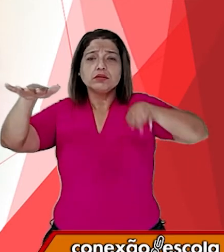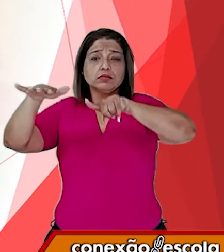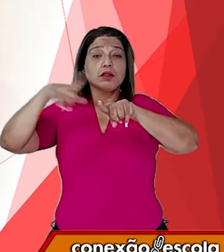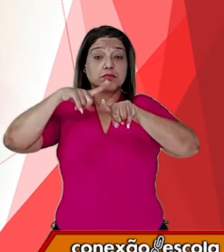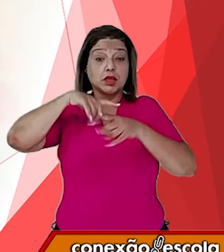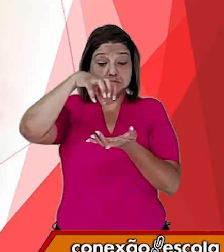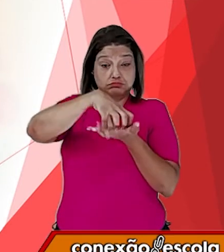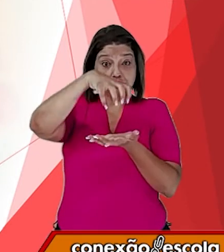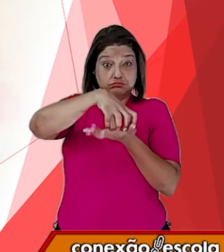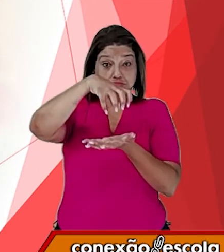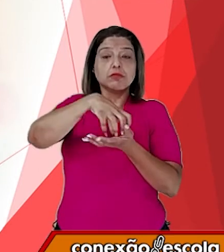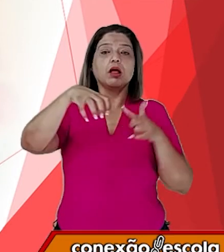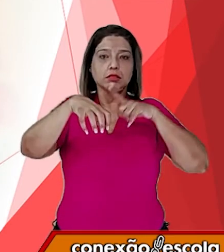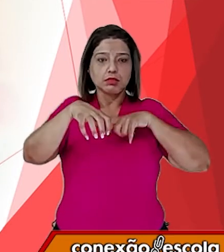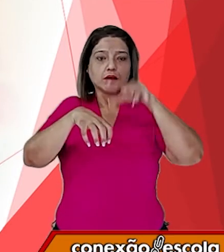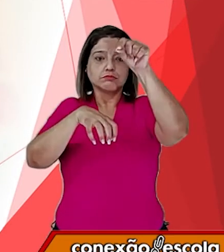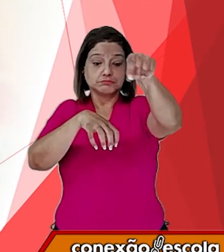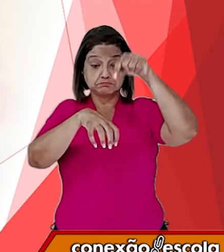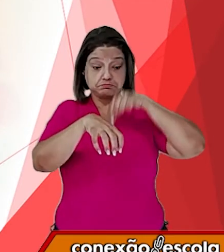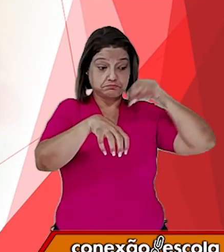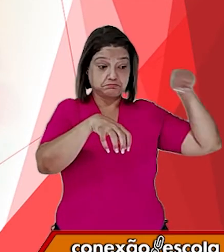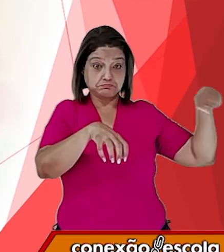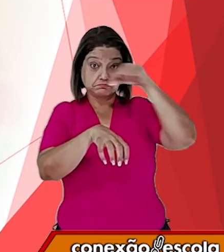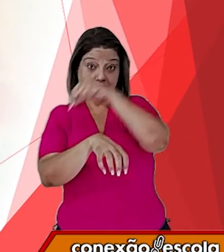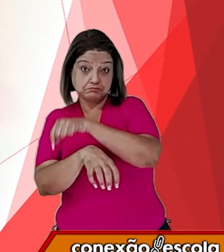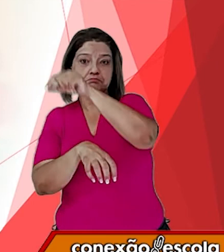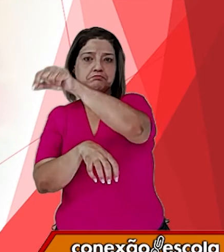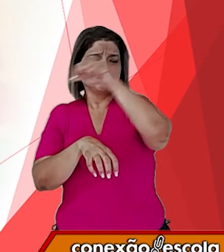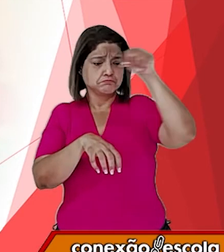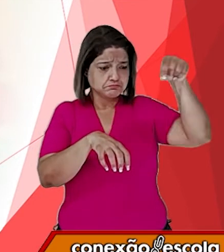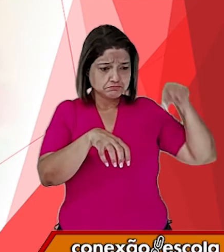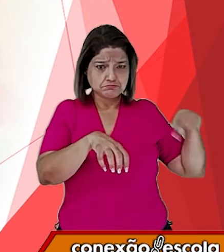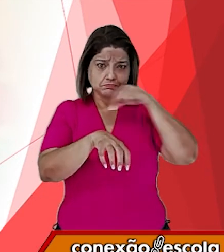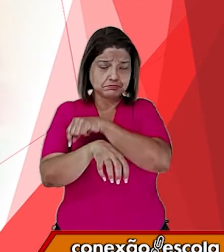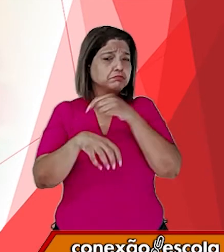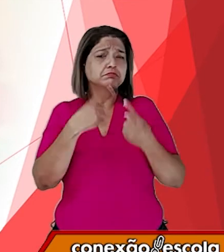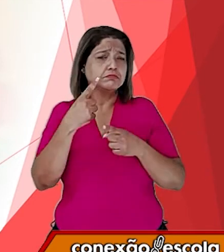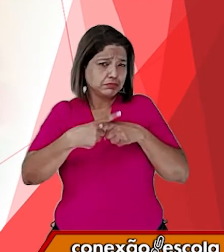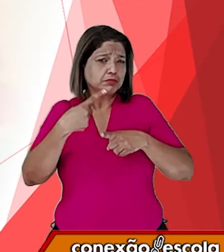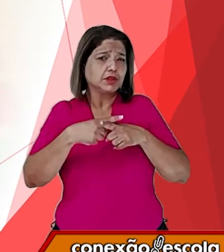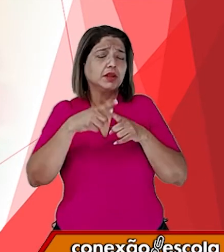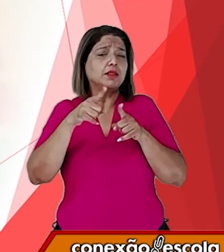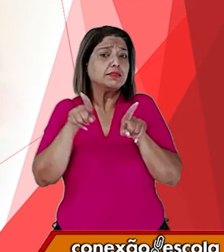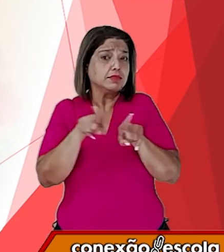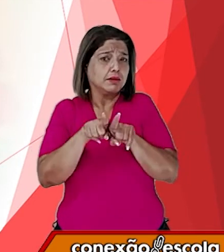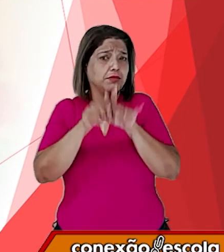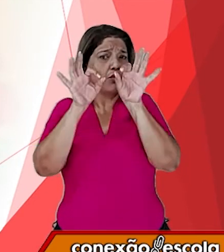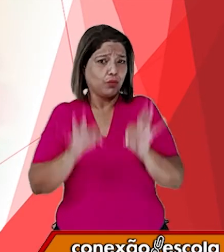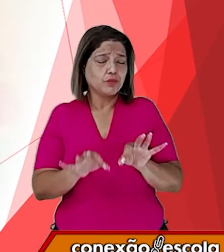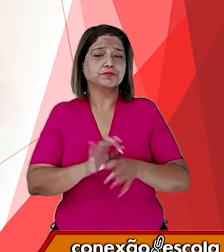cercada pelos pontos cardinais, colaterais e subcolaterais.